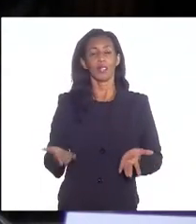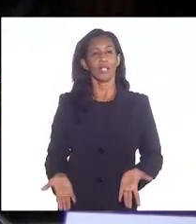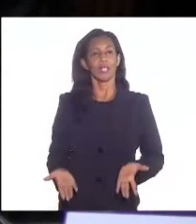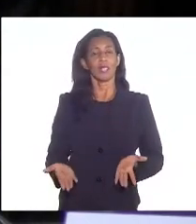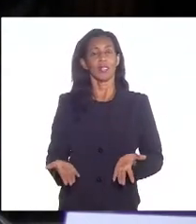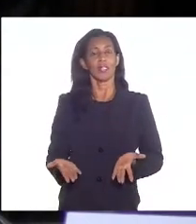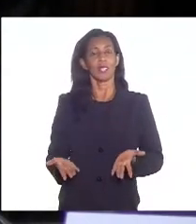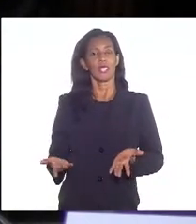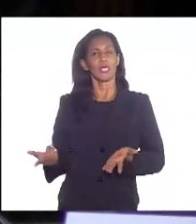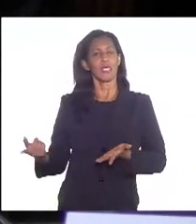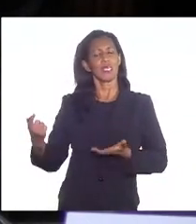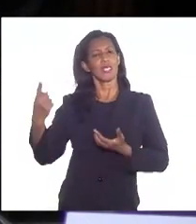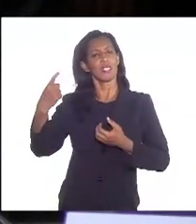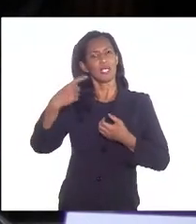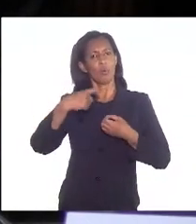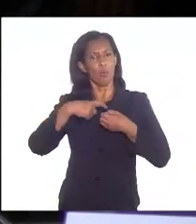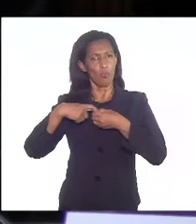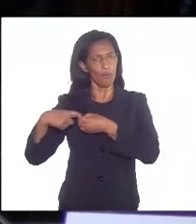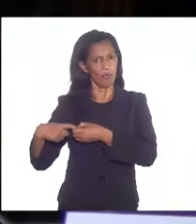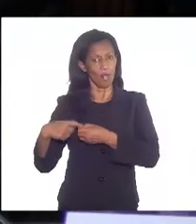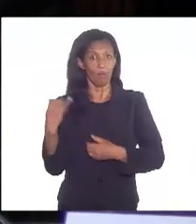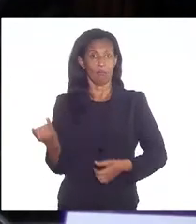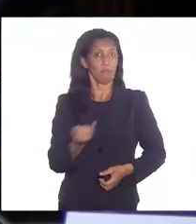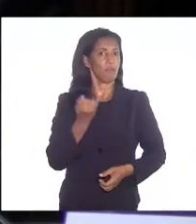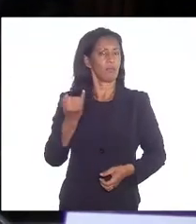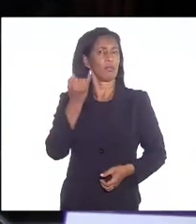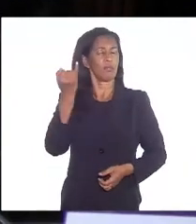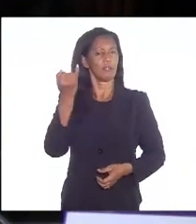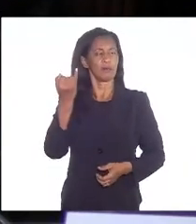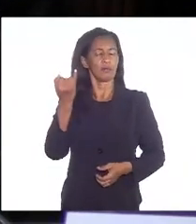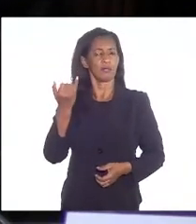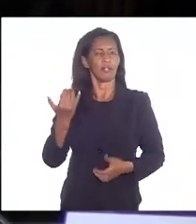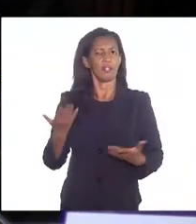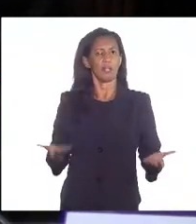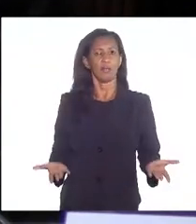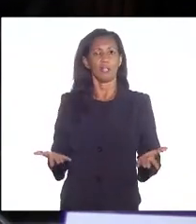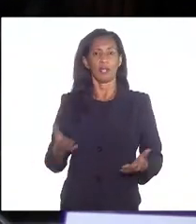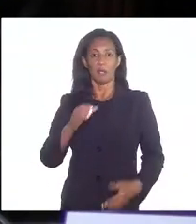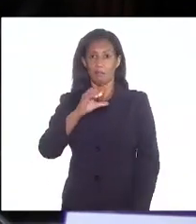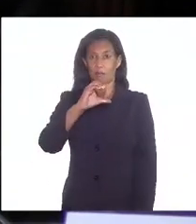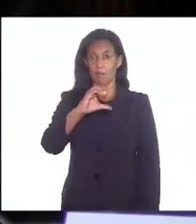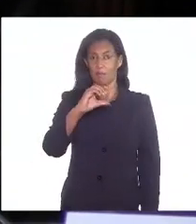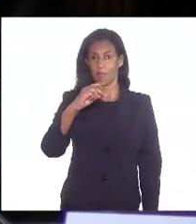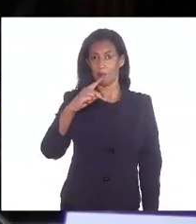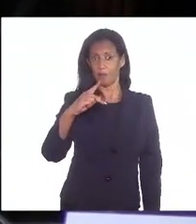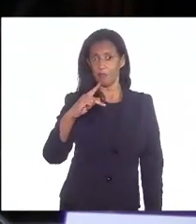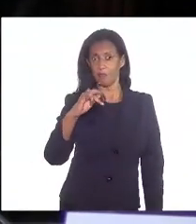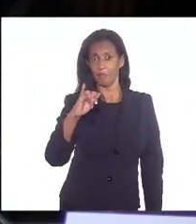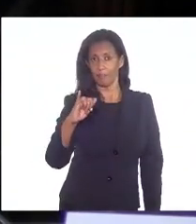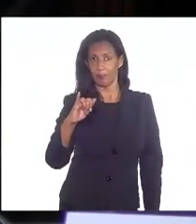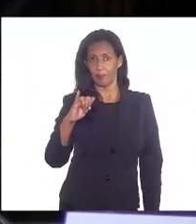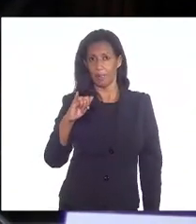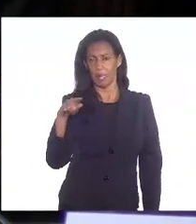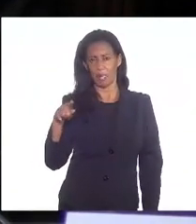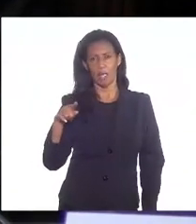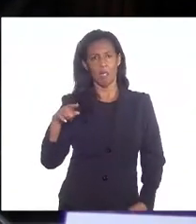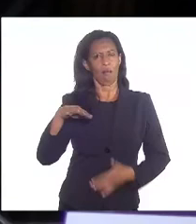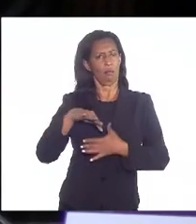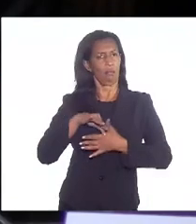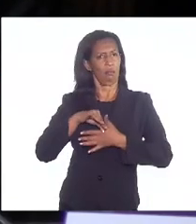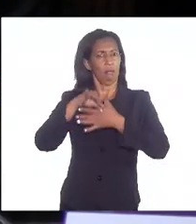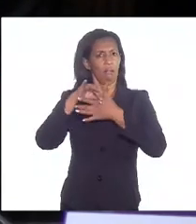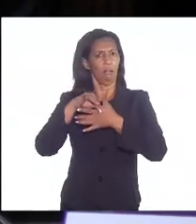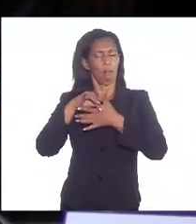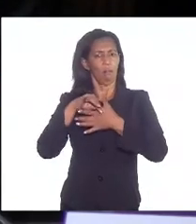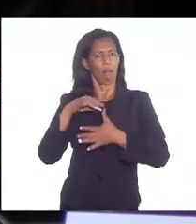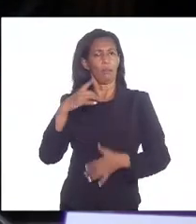desse convênio. A importância da CPI, presidida pelo